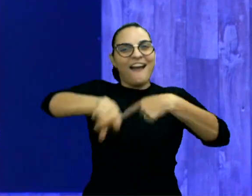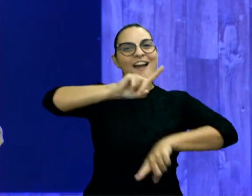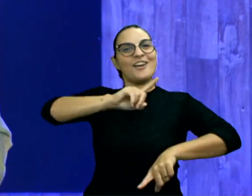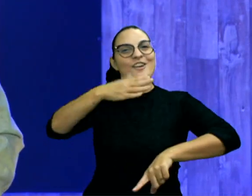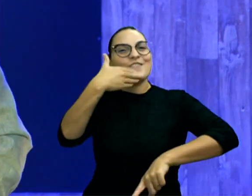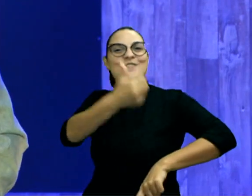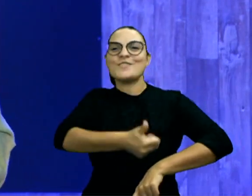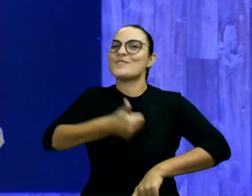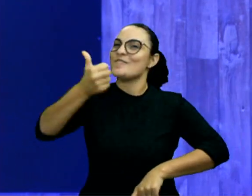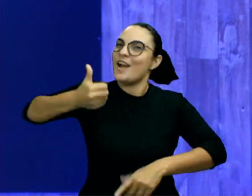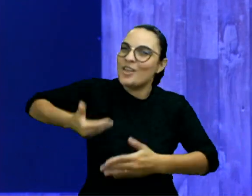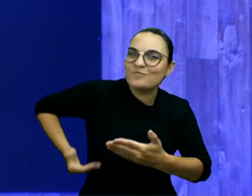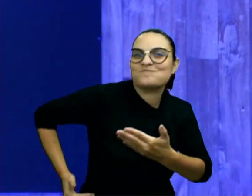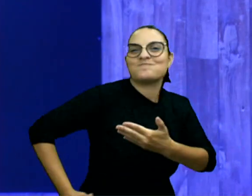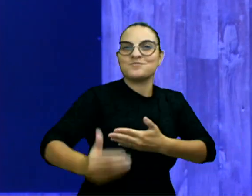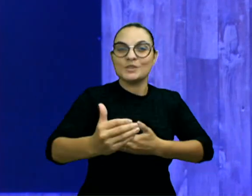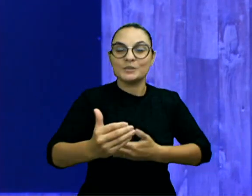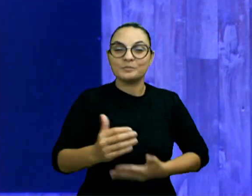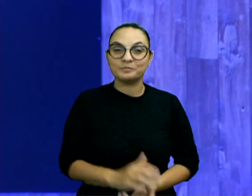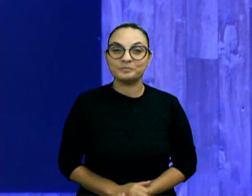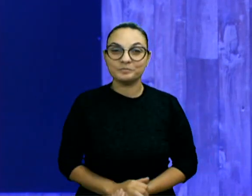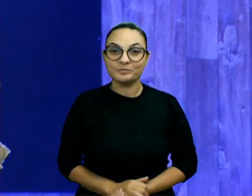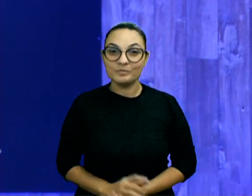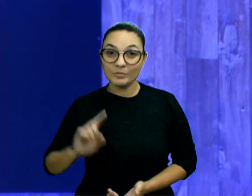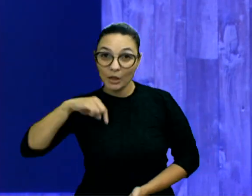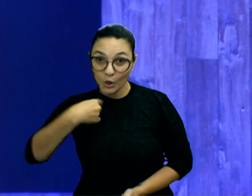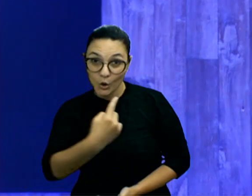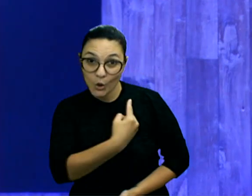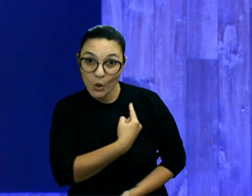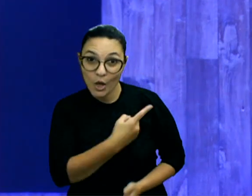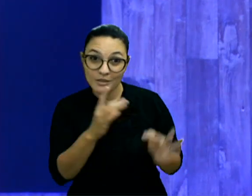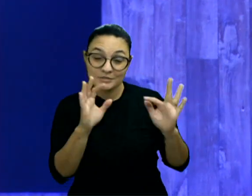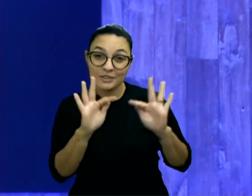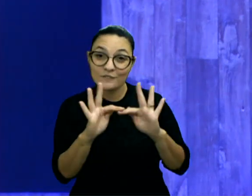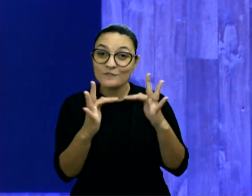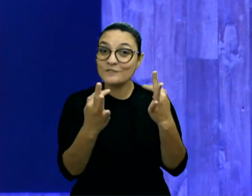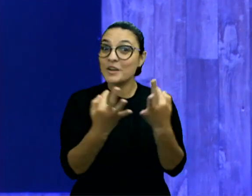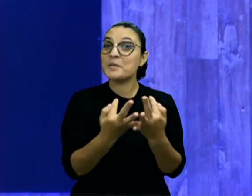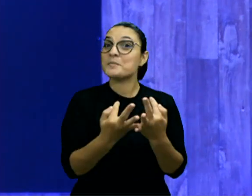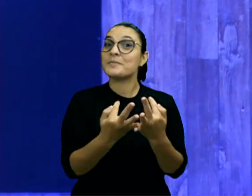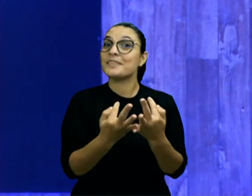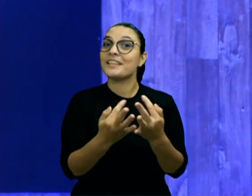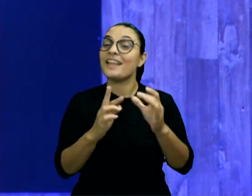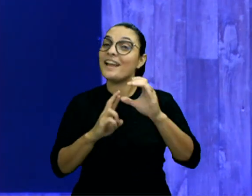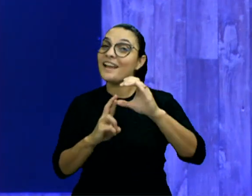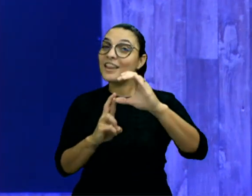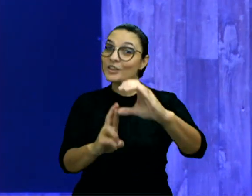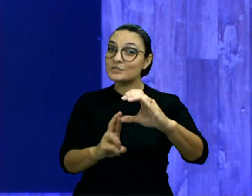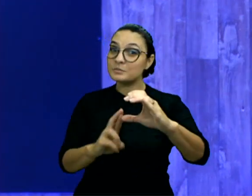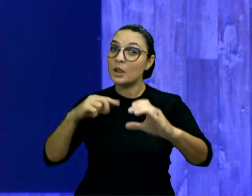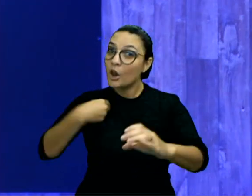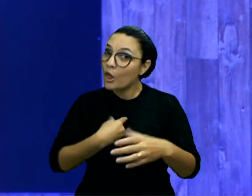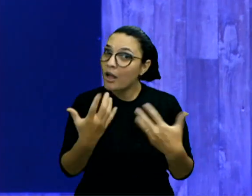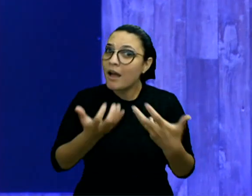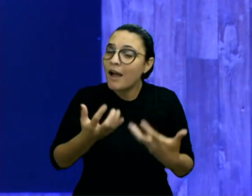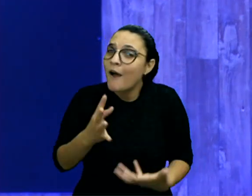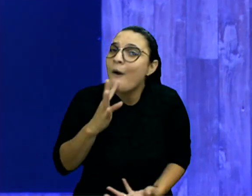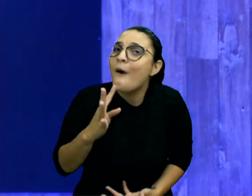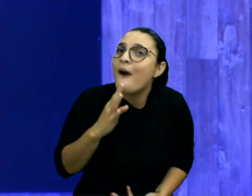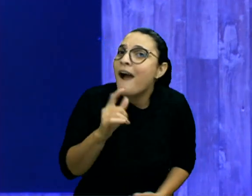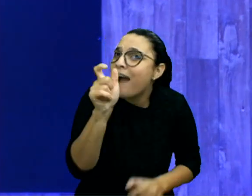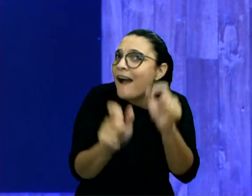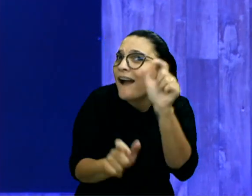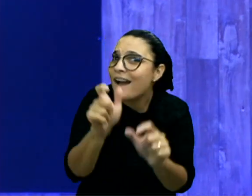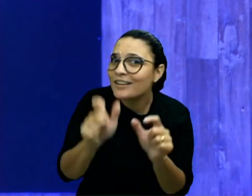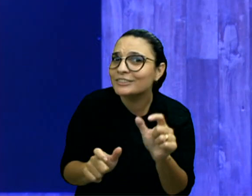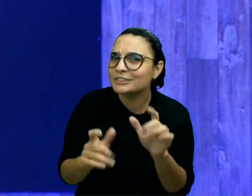da sua vida daqui em diante. Nós somos uma família, a família Cristo é a Resposta, e queremos te conhecer, queremos saber de onde você é,